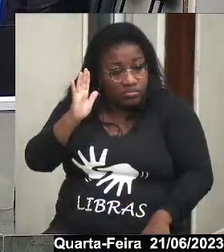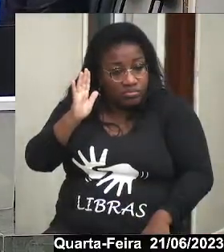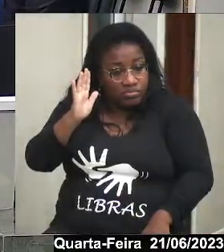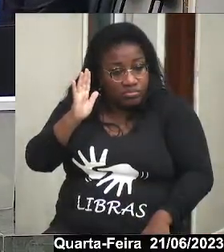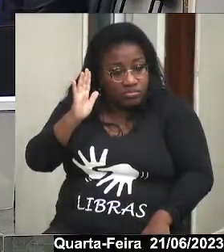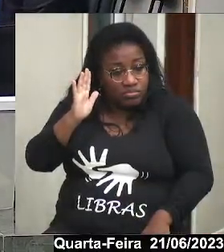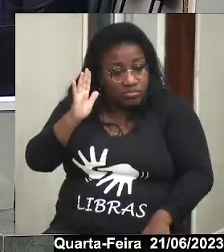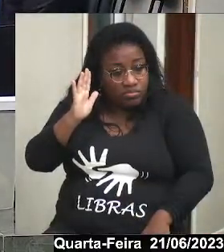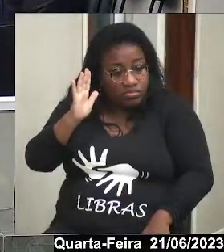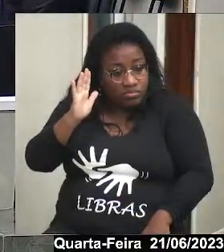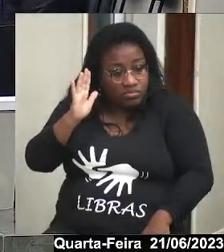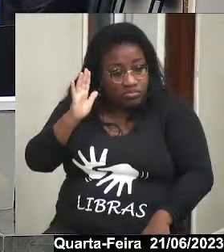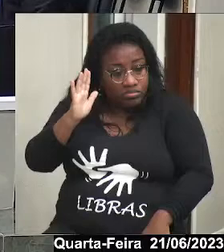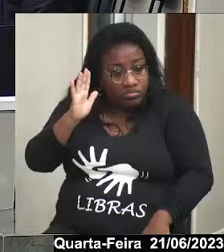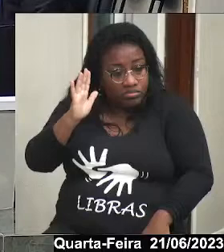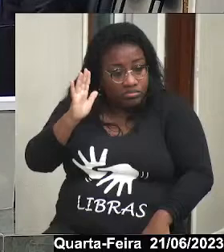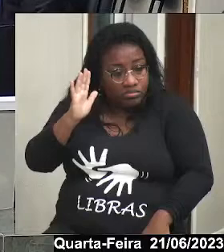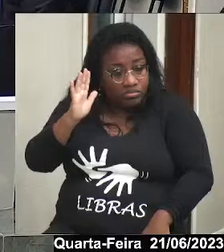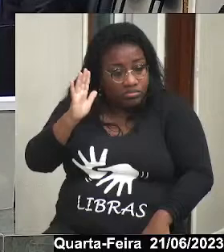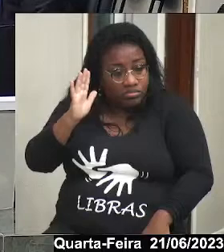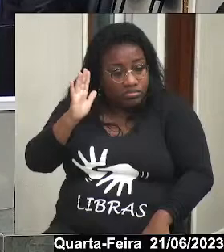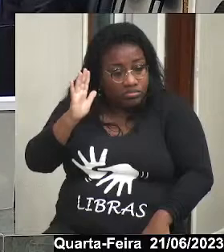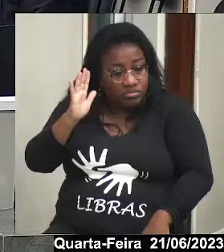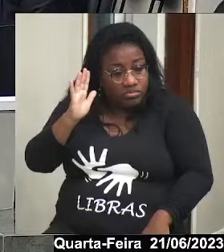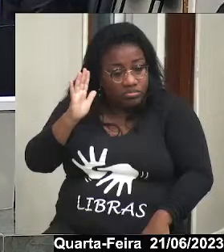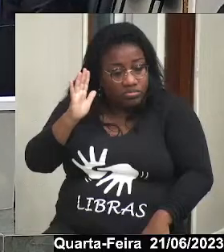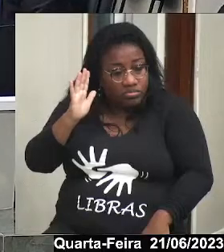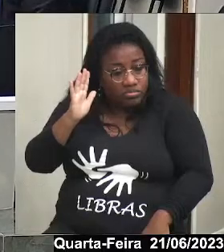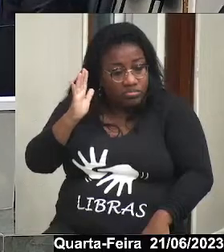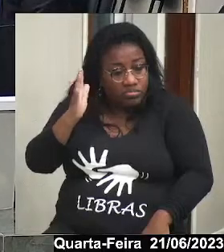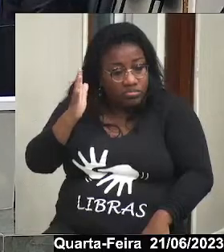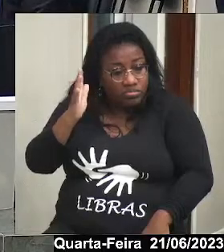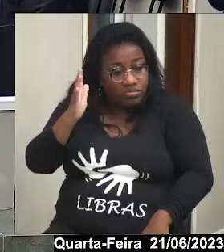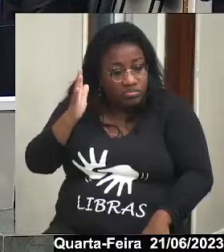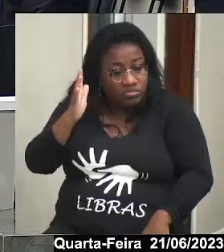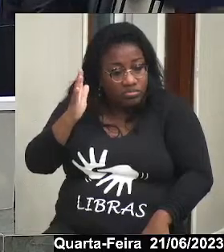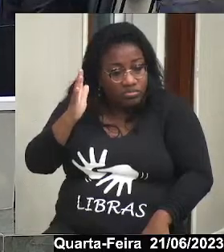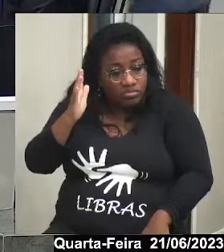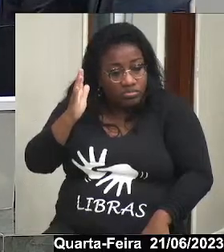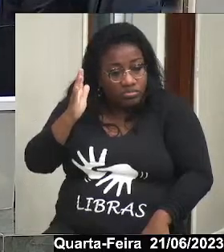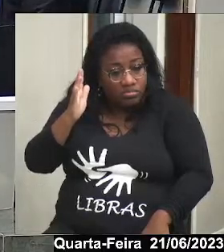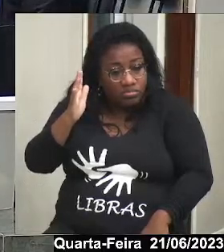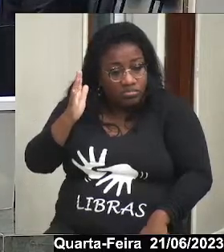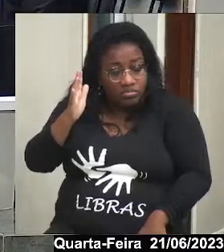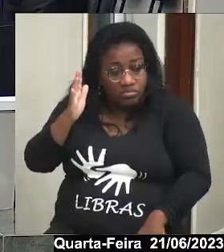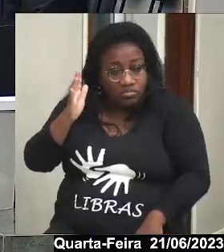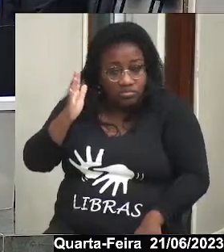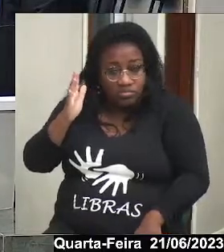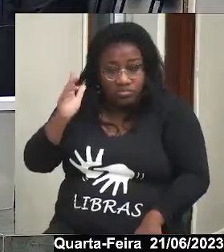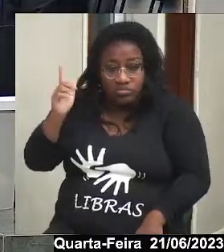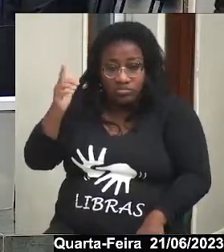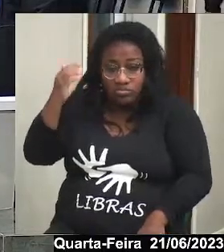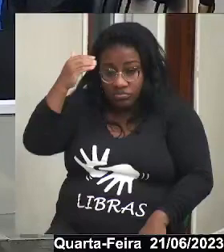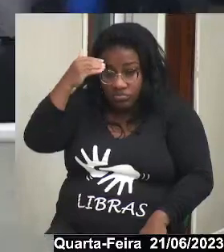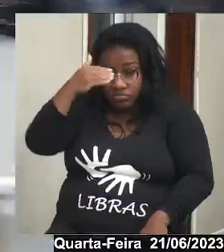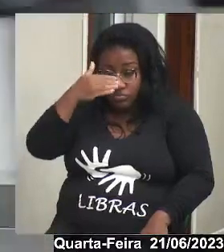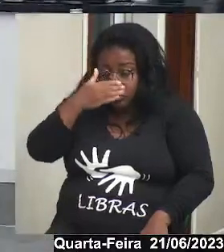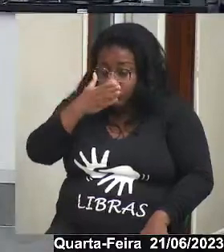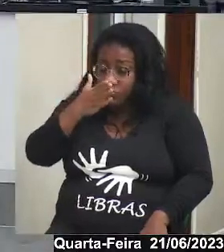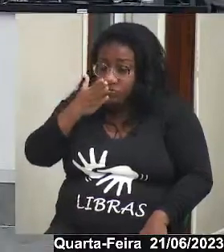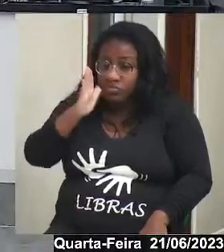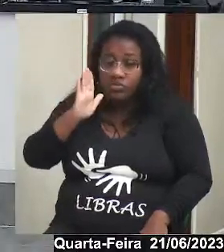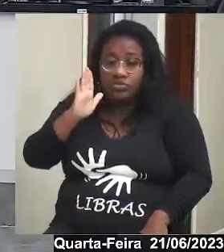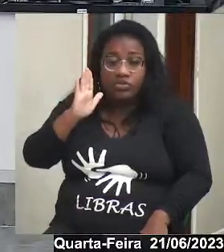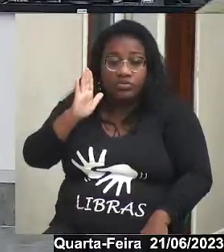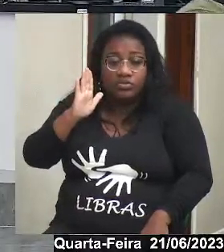presidente, eu vou votar... A favor ou contra? Vou votar contra, porque eu já tenho uma moção, presidente. Positivo. A moção do vereador Lúcio Costa. Você vai ter que